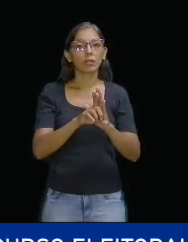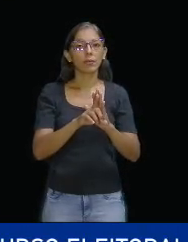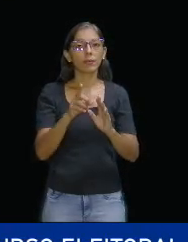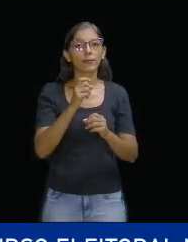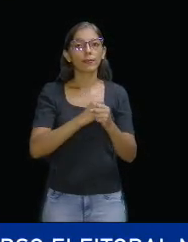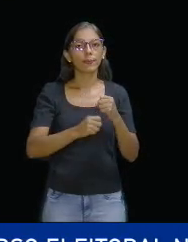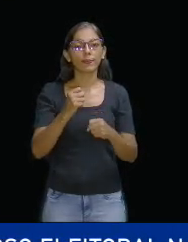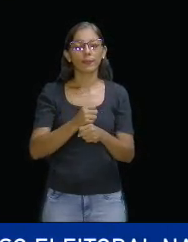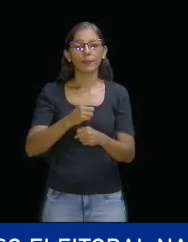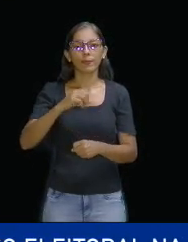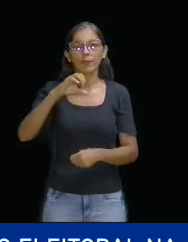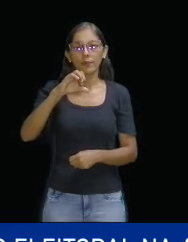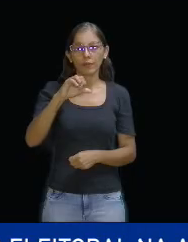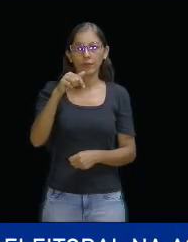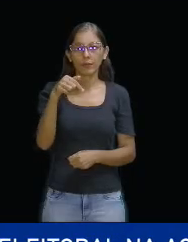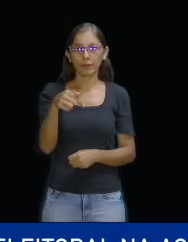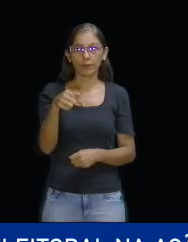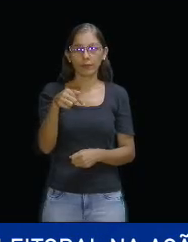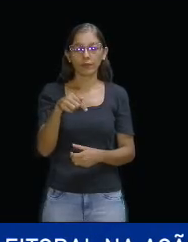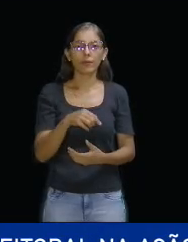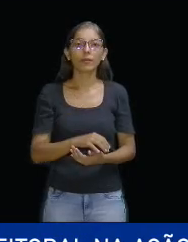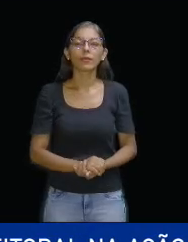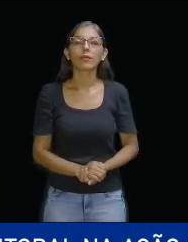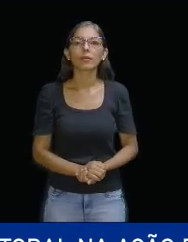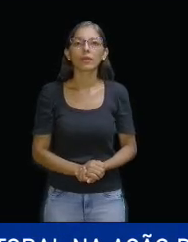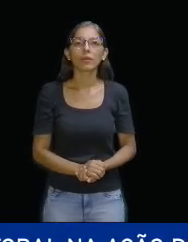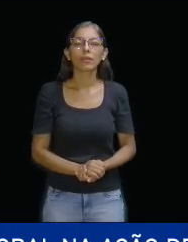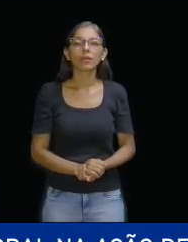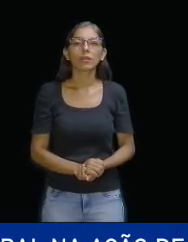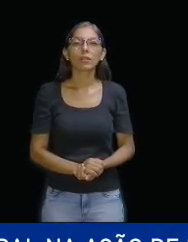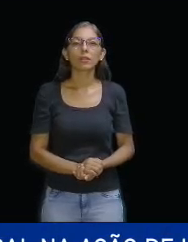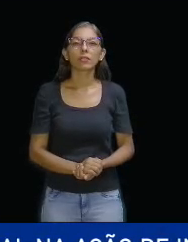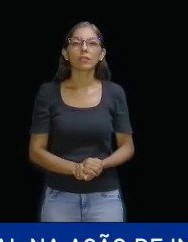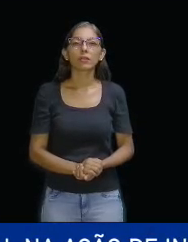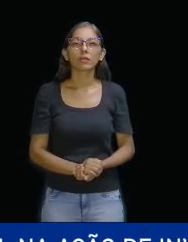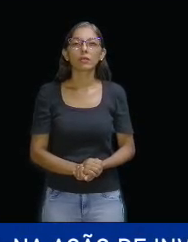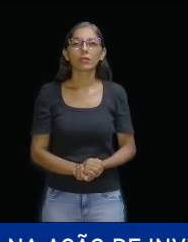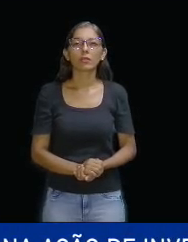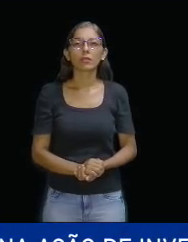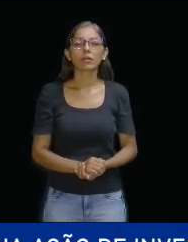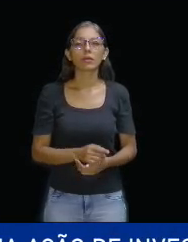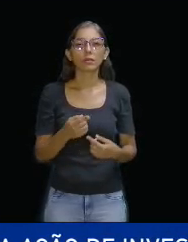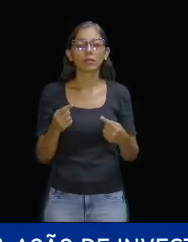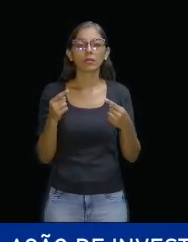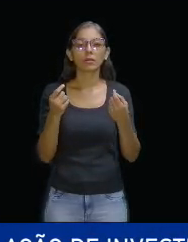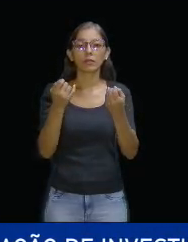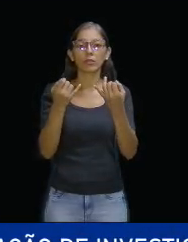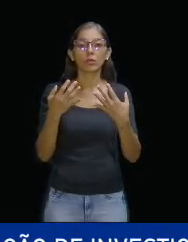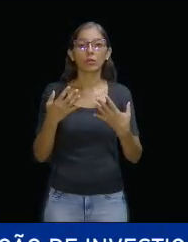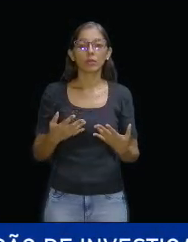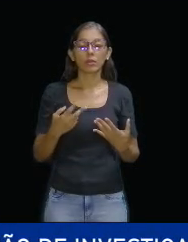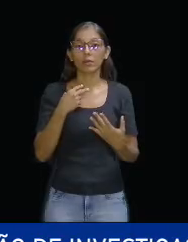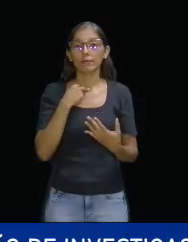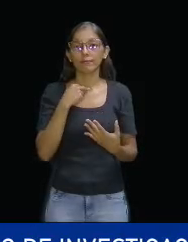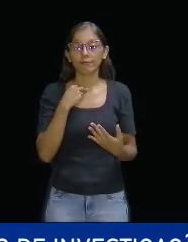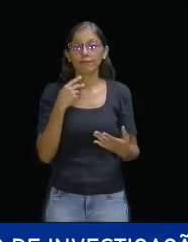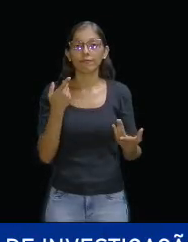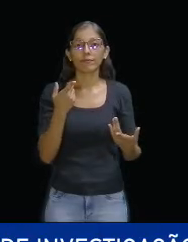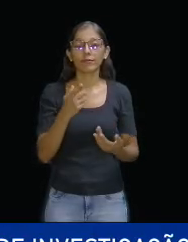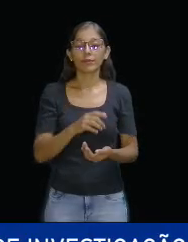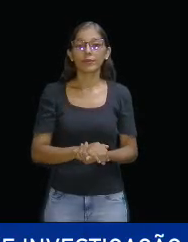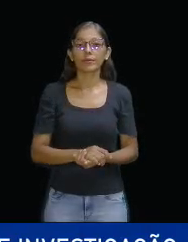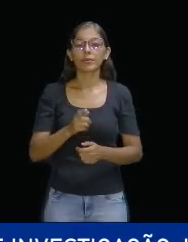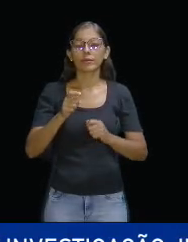97. Trata-se de norma de natureza objetiva que busca impedir o uso da máquina administrativa em benefício